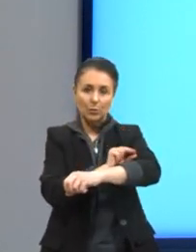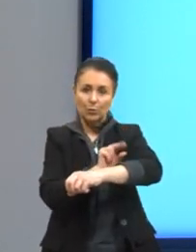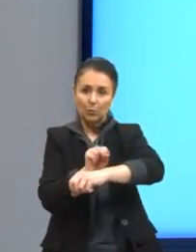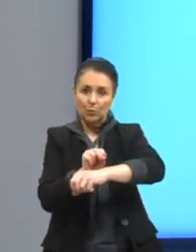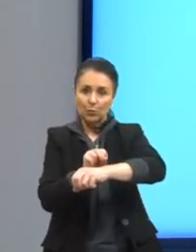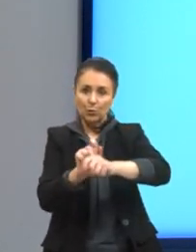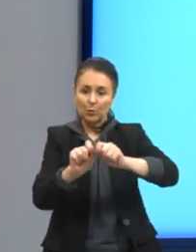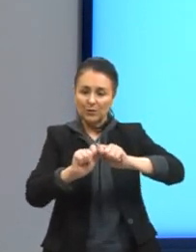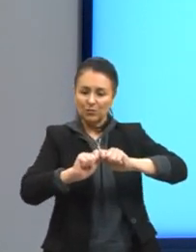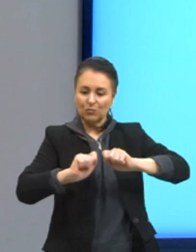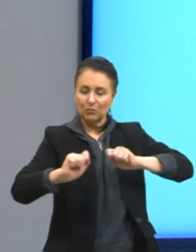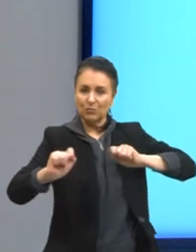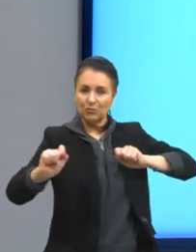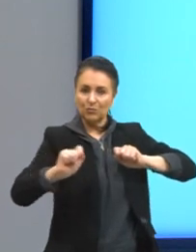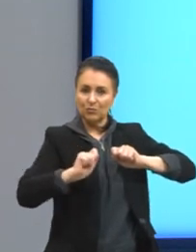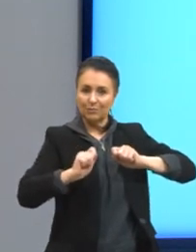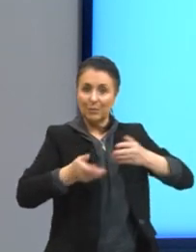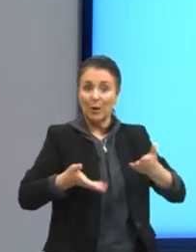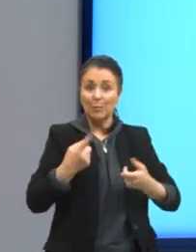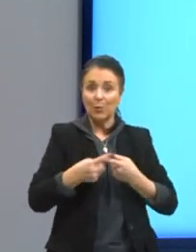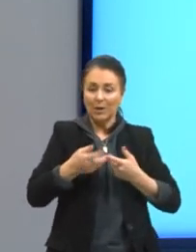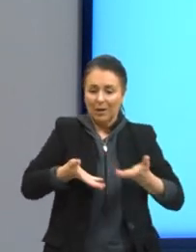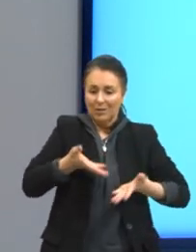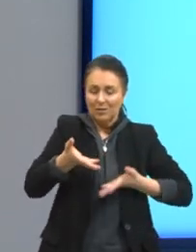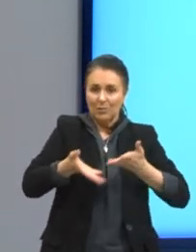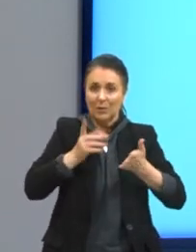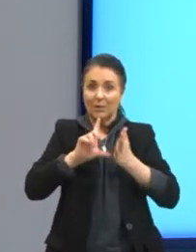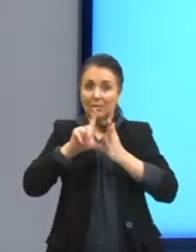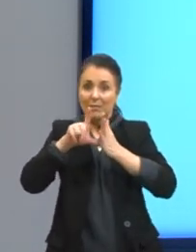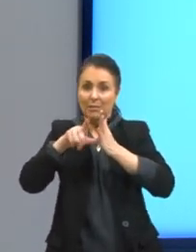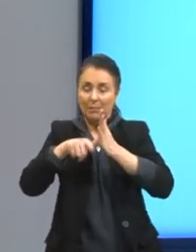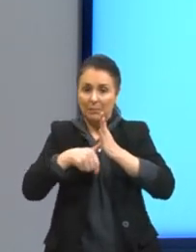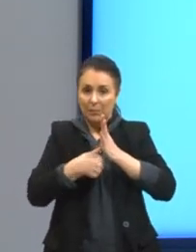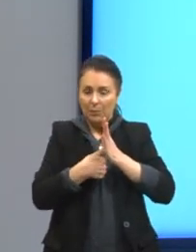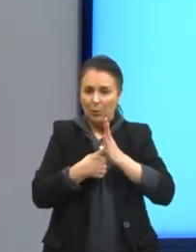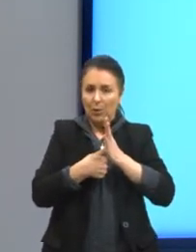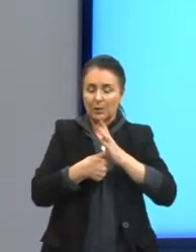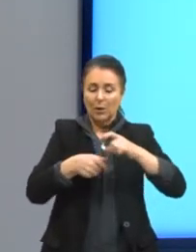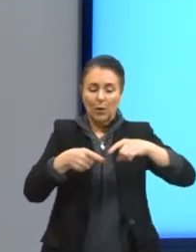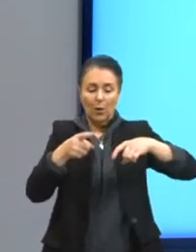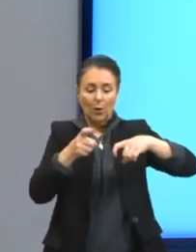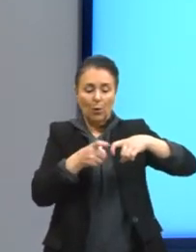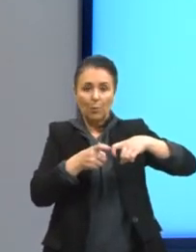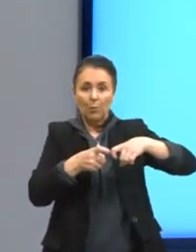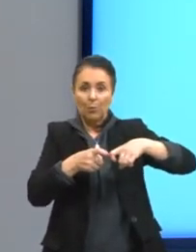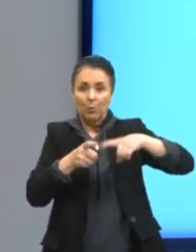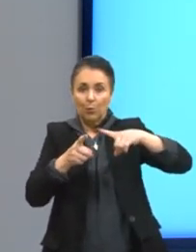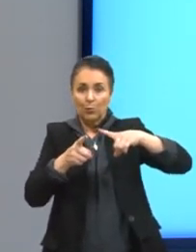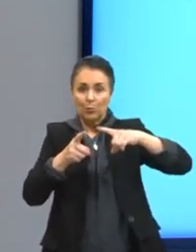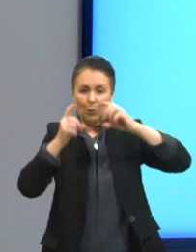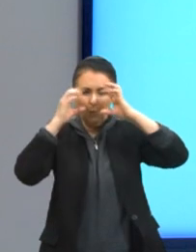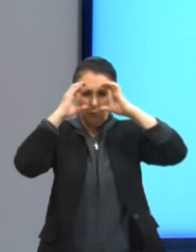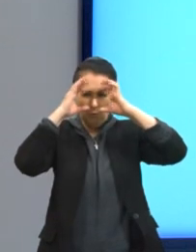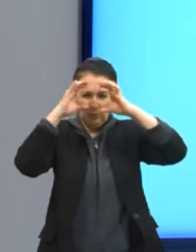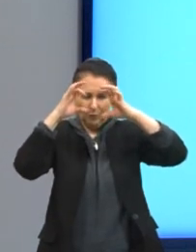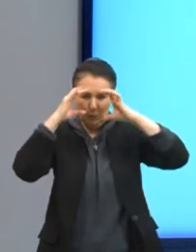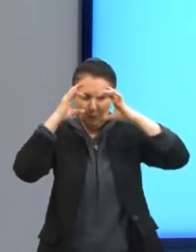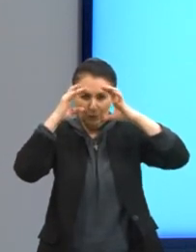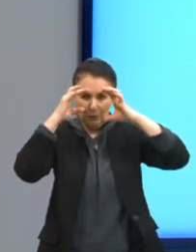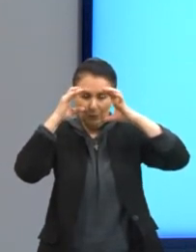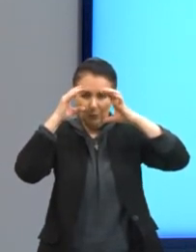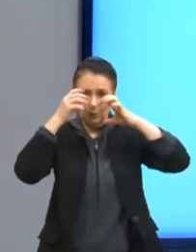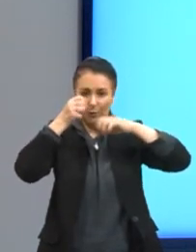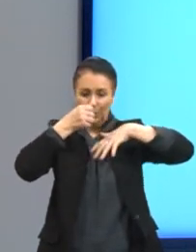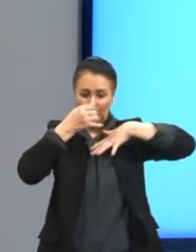estirados são estimulados tá depois o impulso nervoso viaja através do